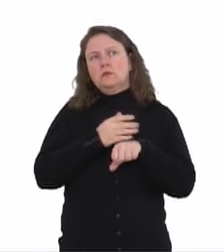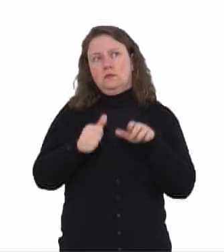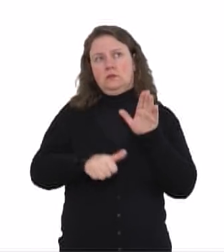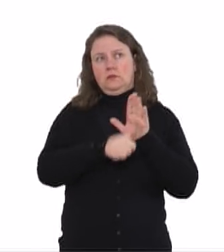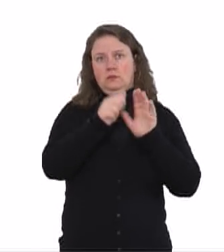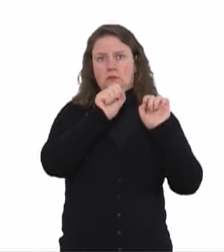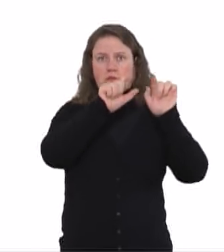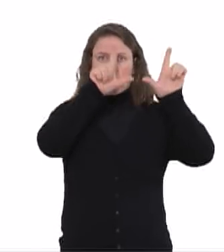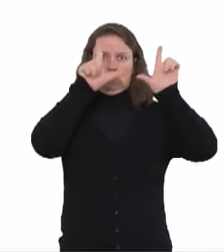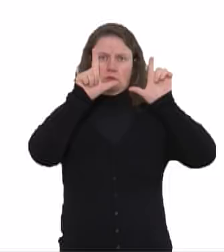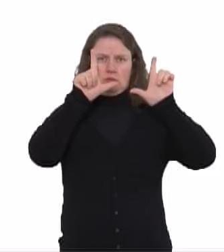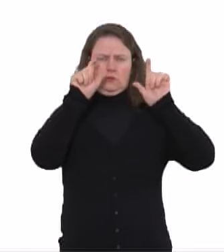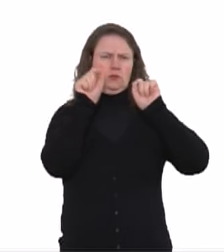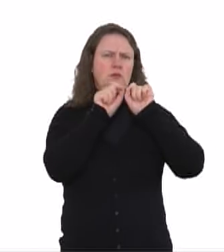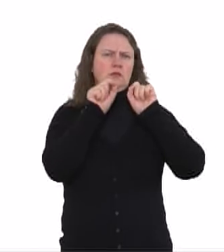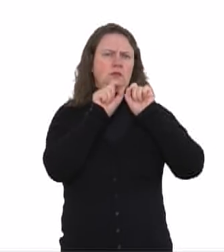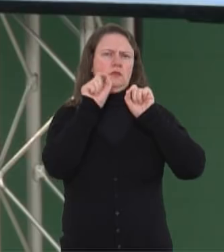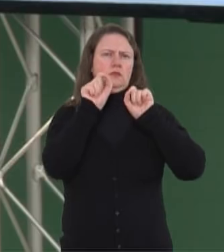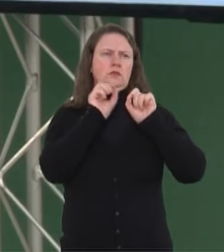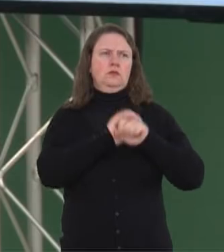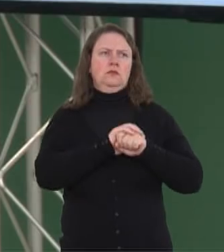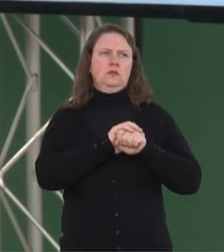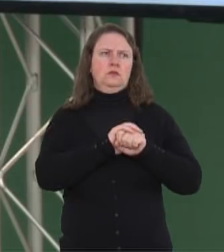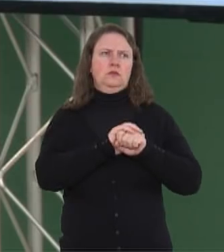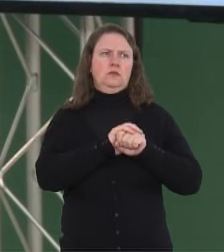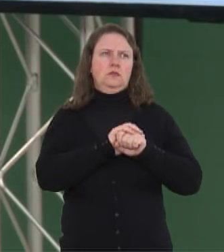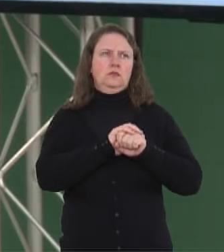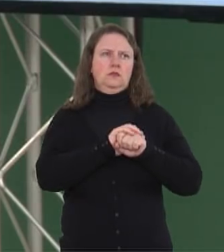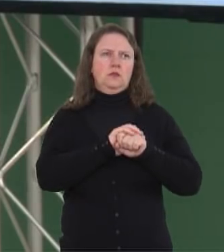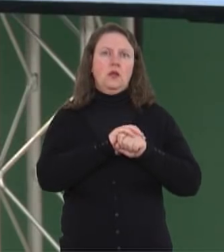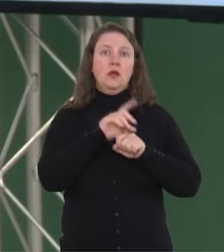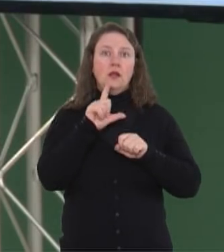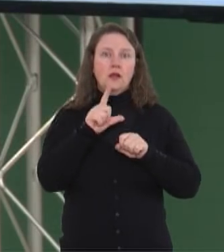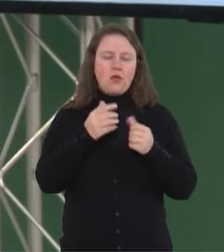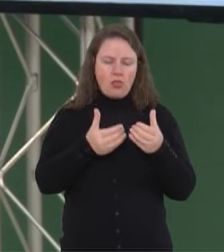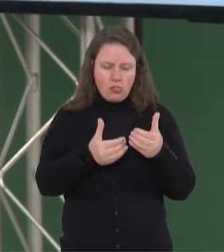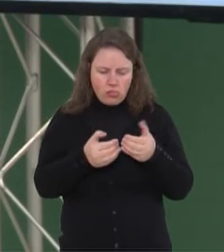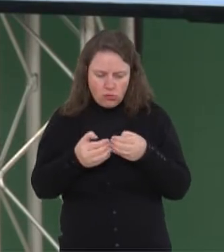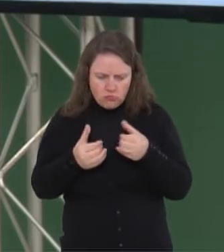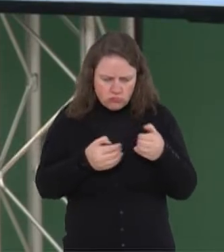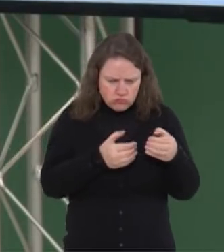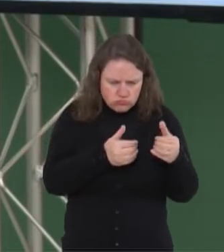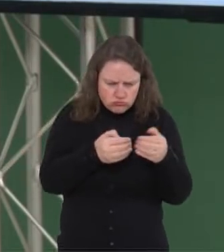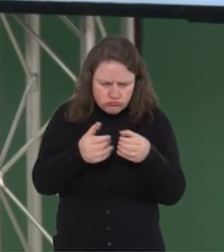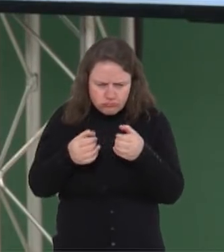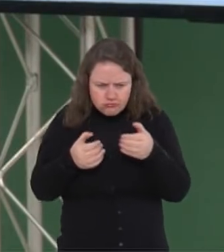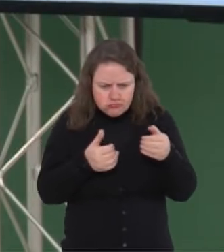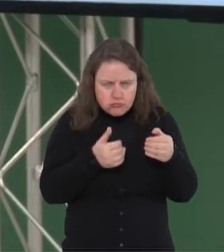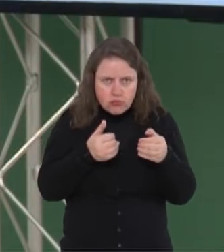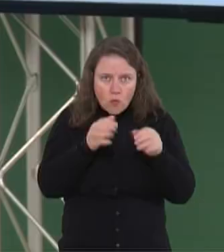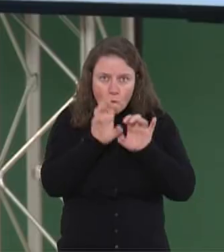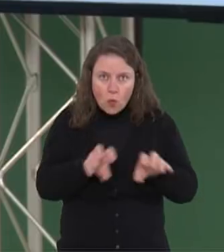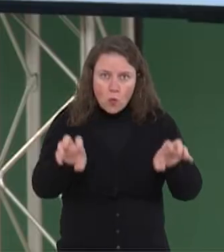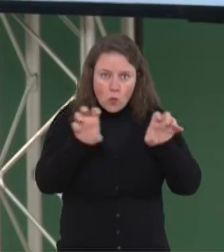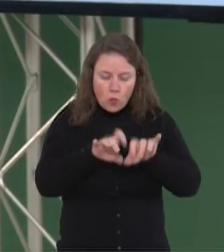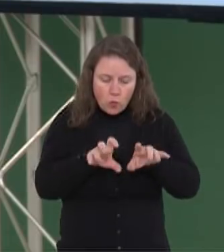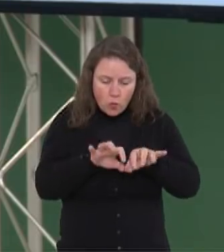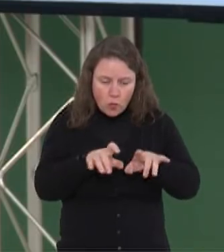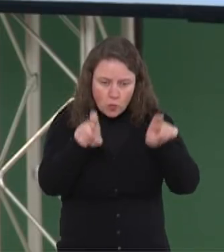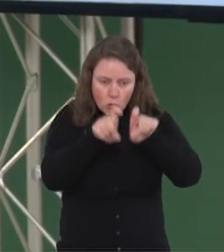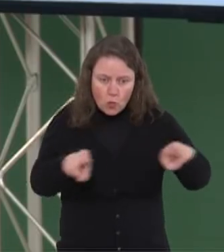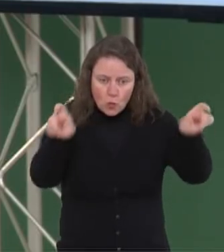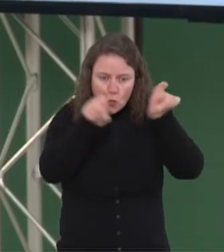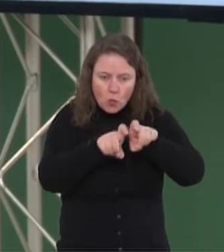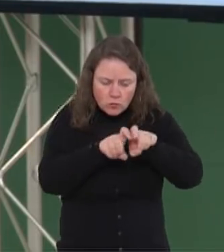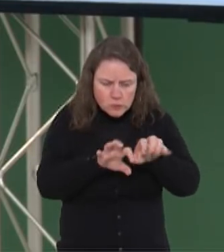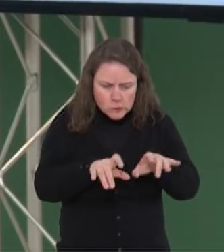primeira figura? Ele está playing computer games. Ele está jogando no